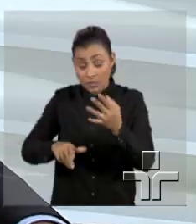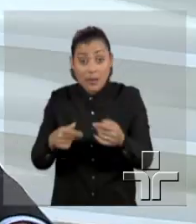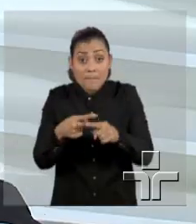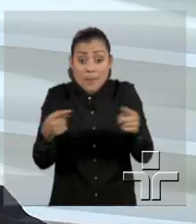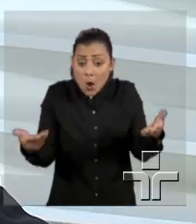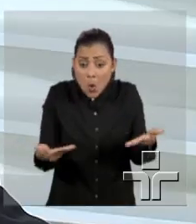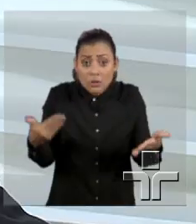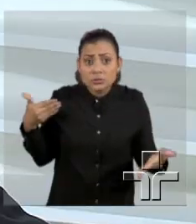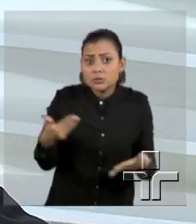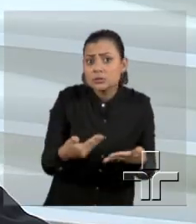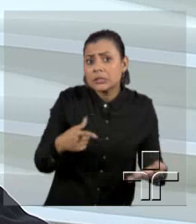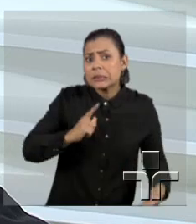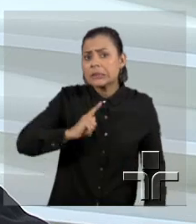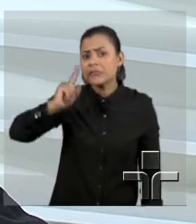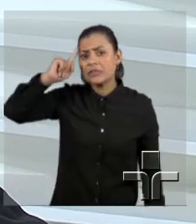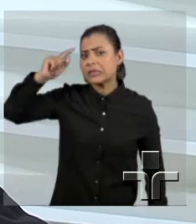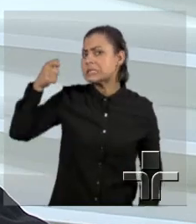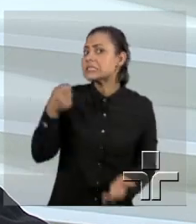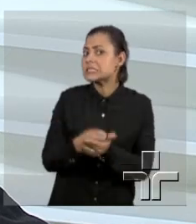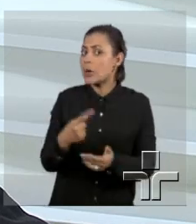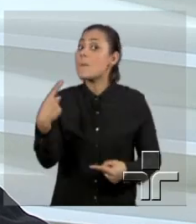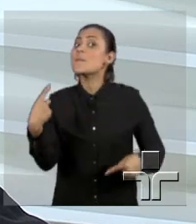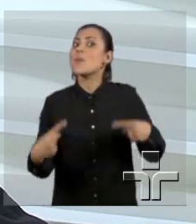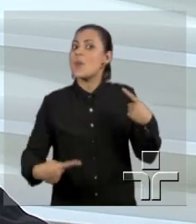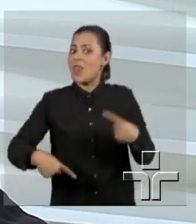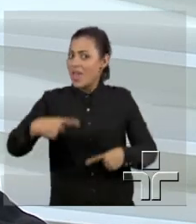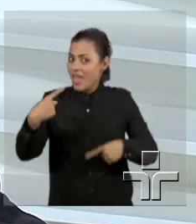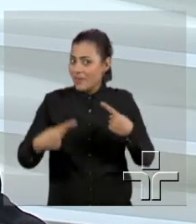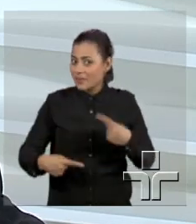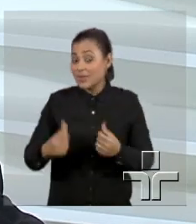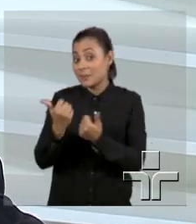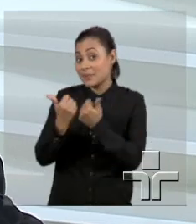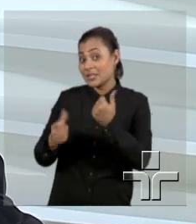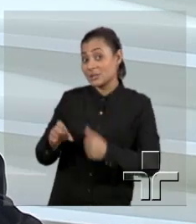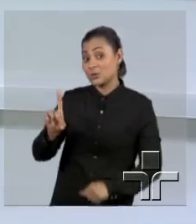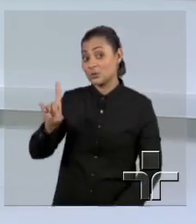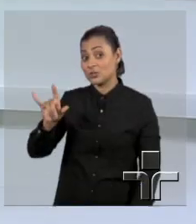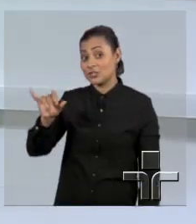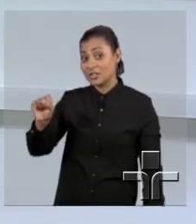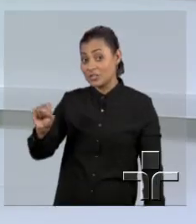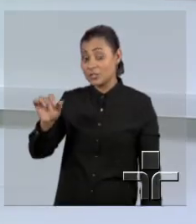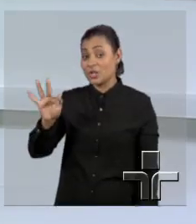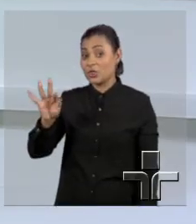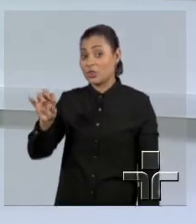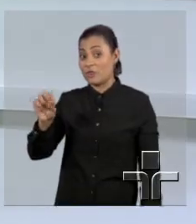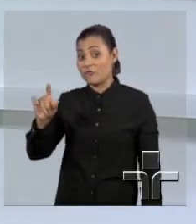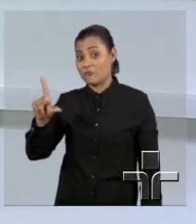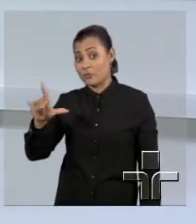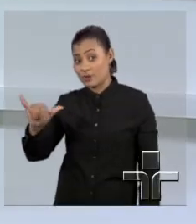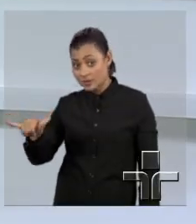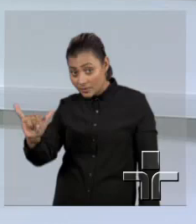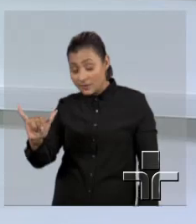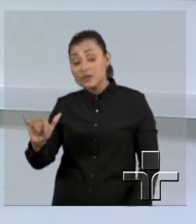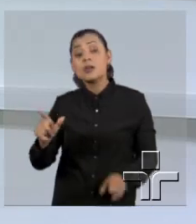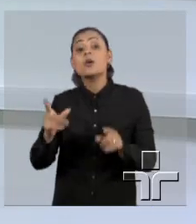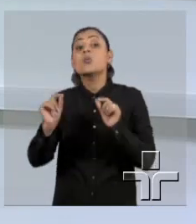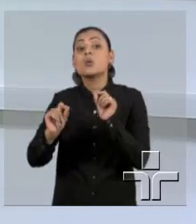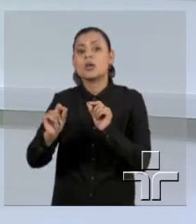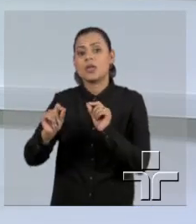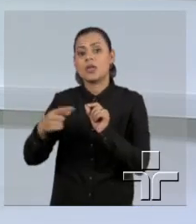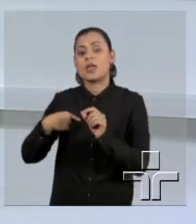nós tivemos uma decisão muito polêmica do ministro Dias Toffoli, onde, julgando um